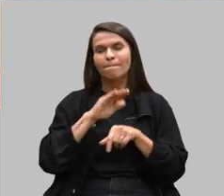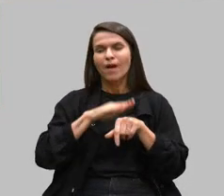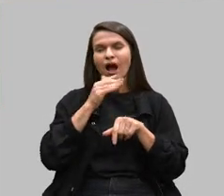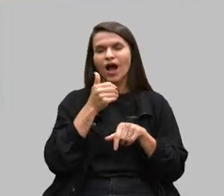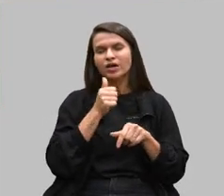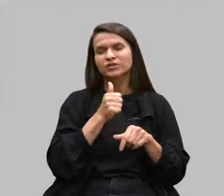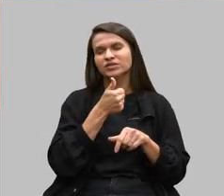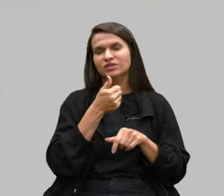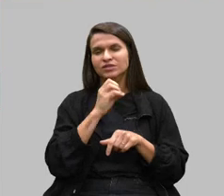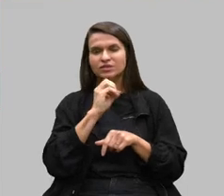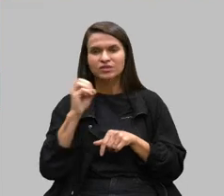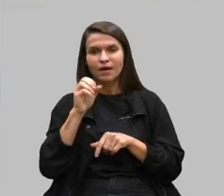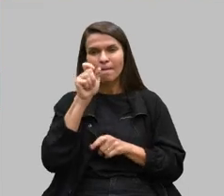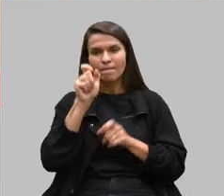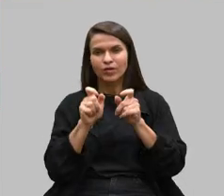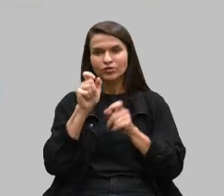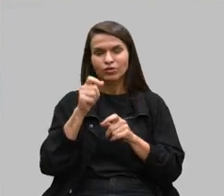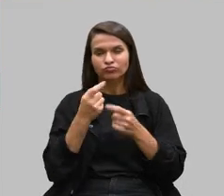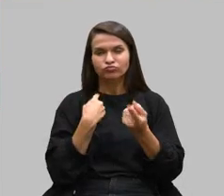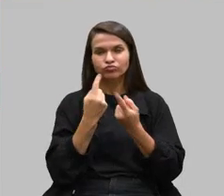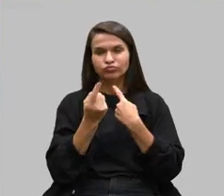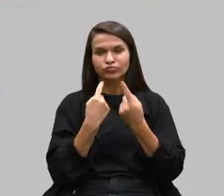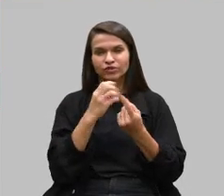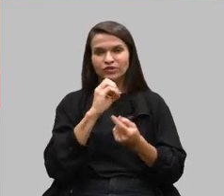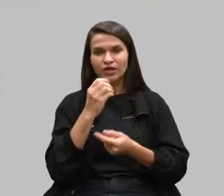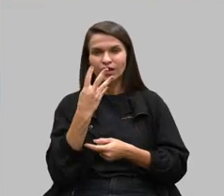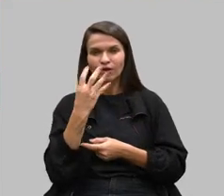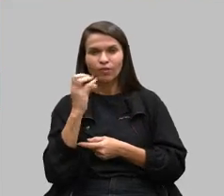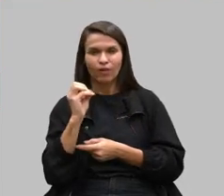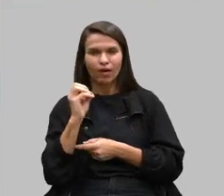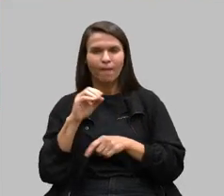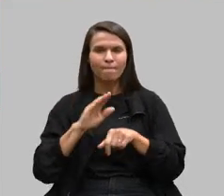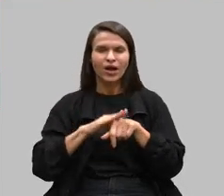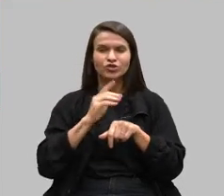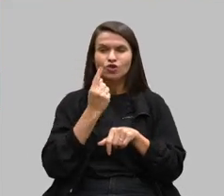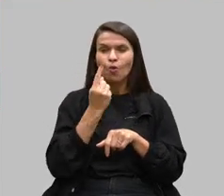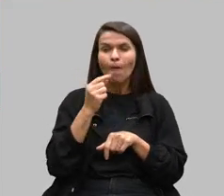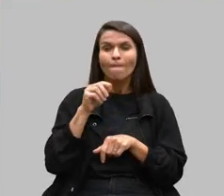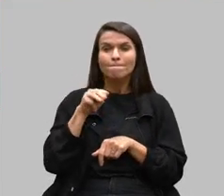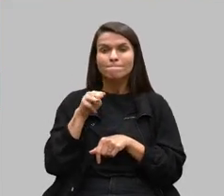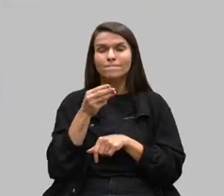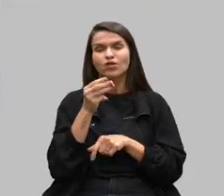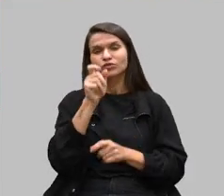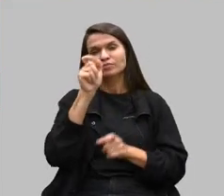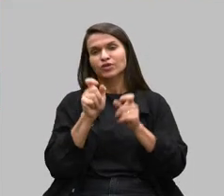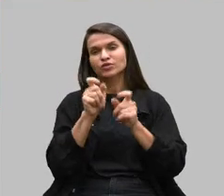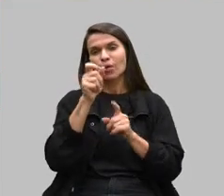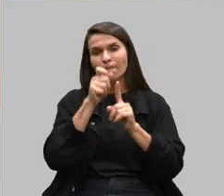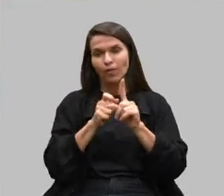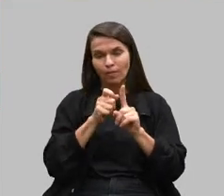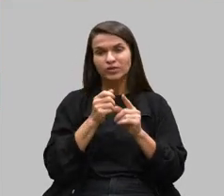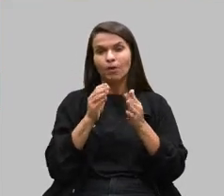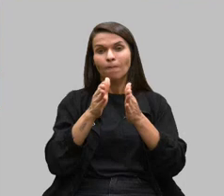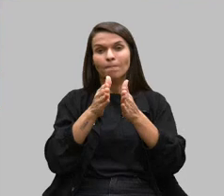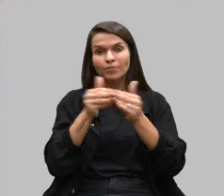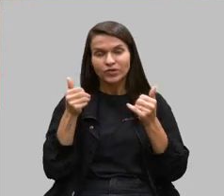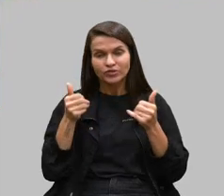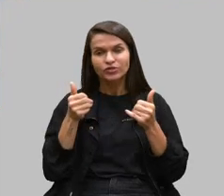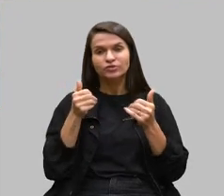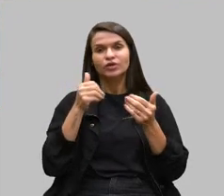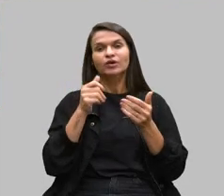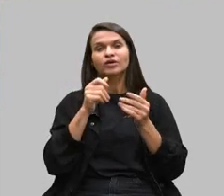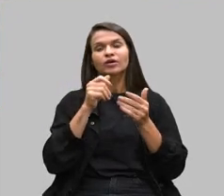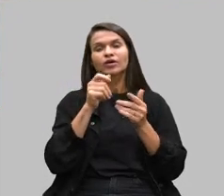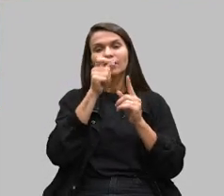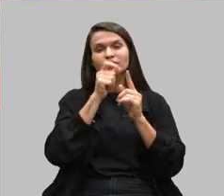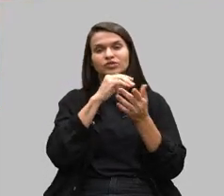considera quem transita 040 chega ali a mais de 1 milhão de habitantes por mês então isso é um pedido secretário de